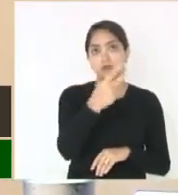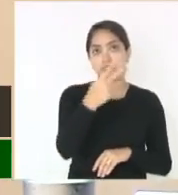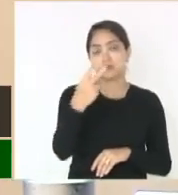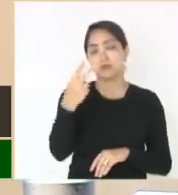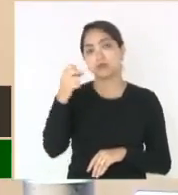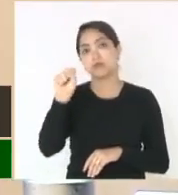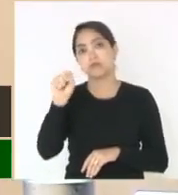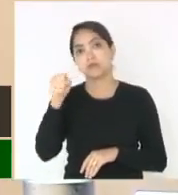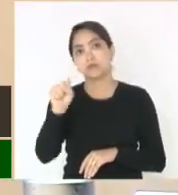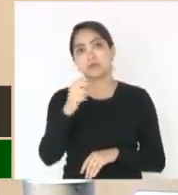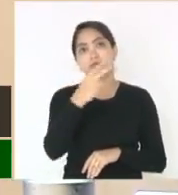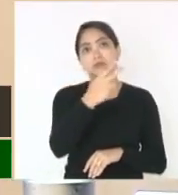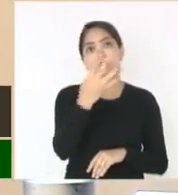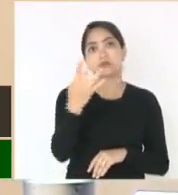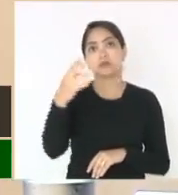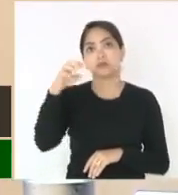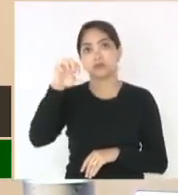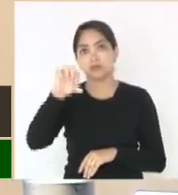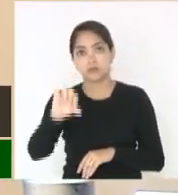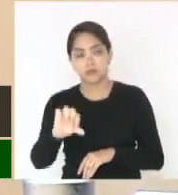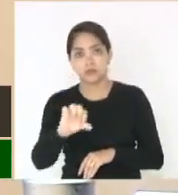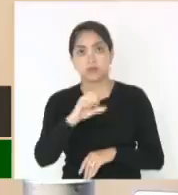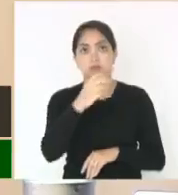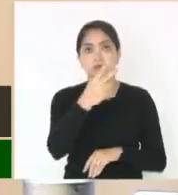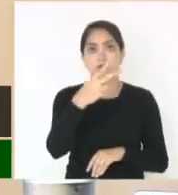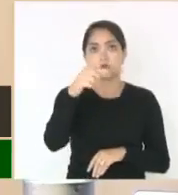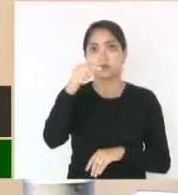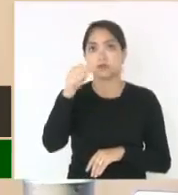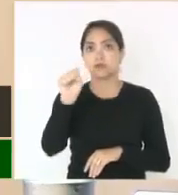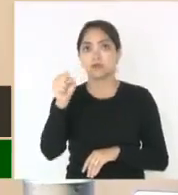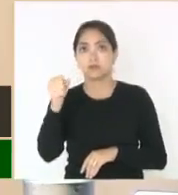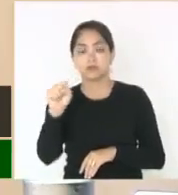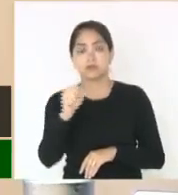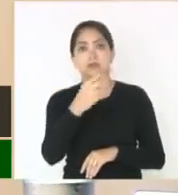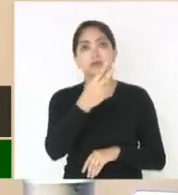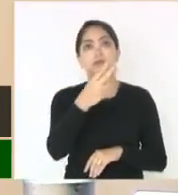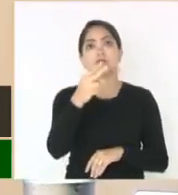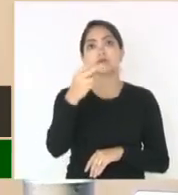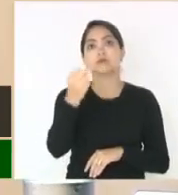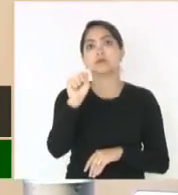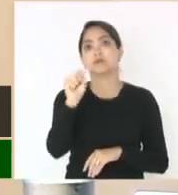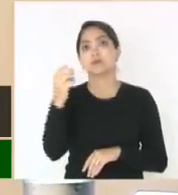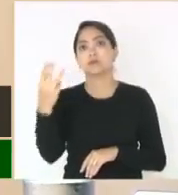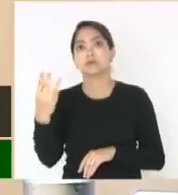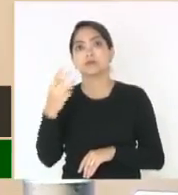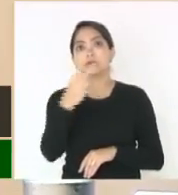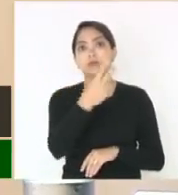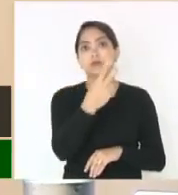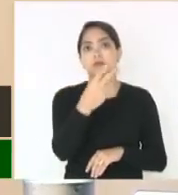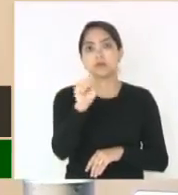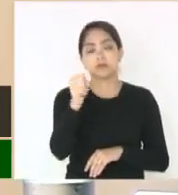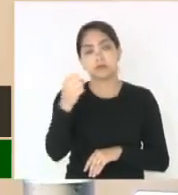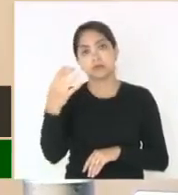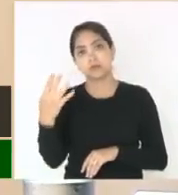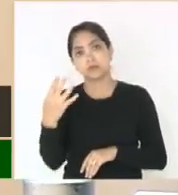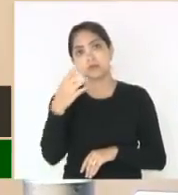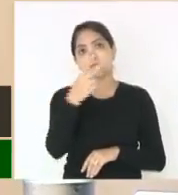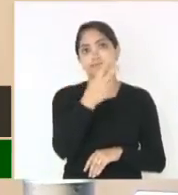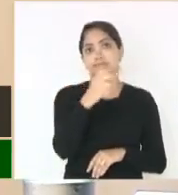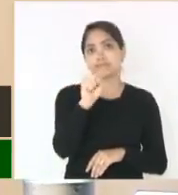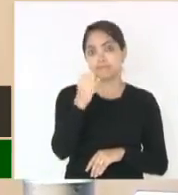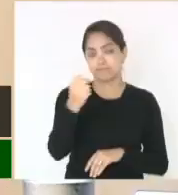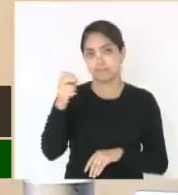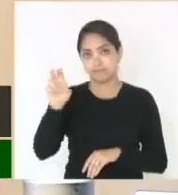228, 249, 278, 283, 284,